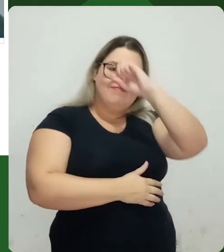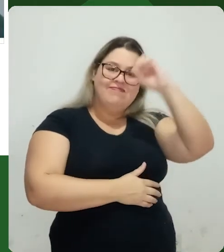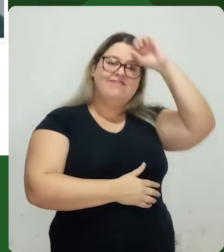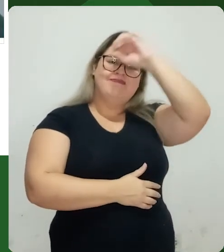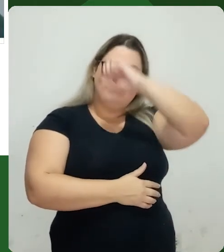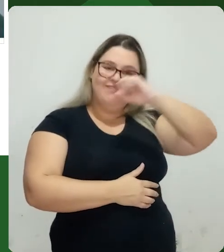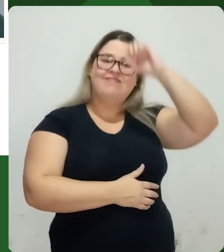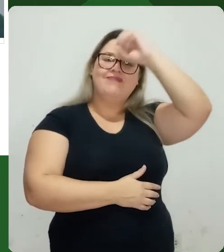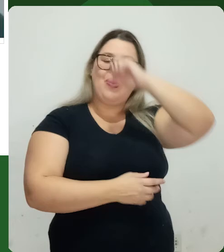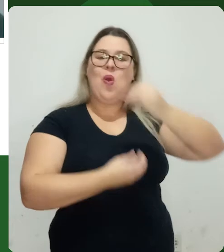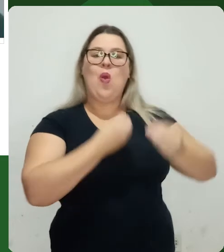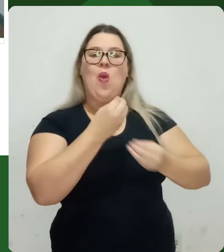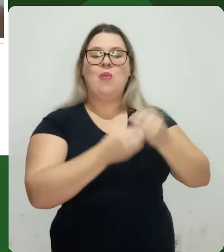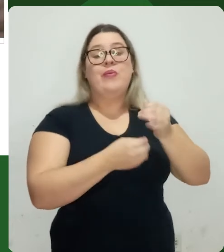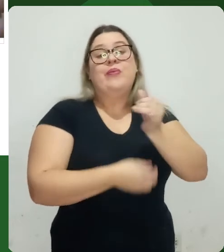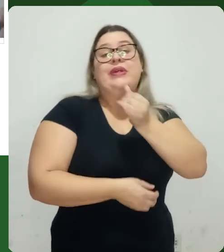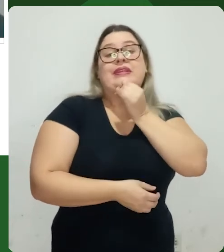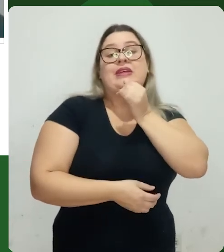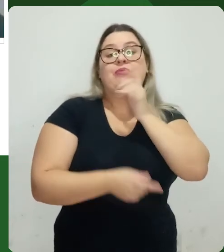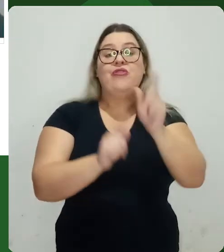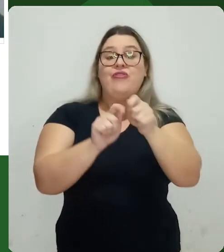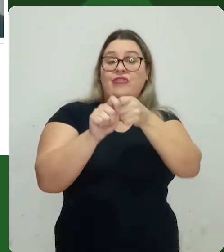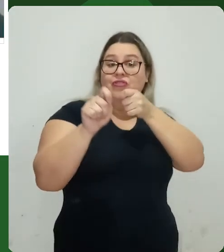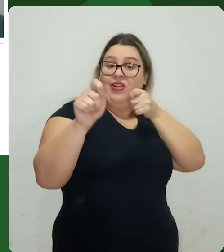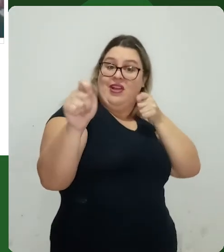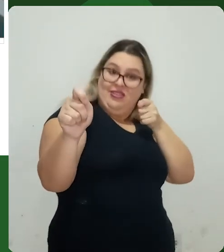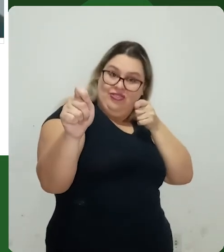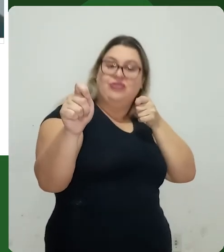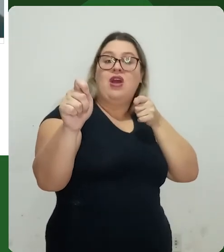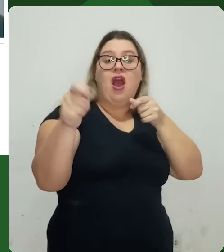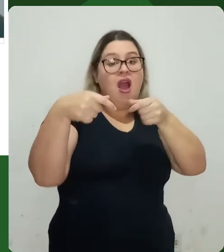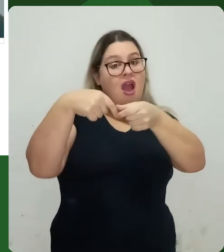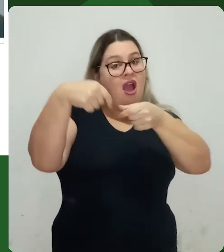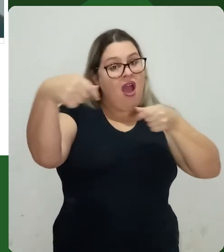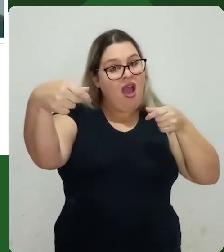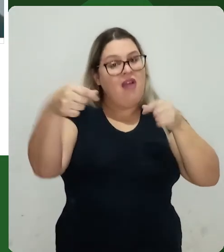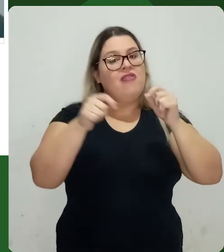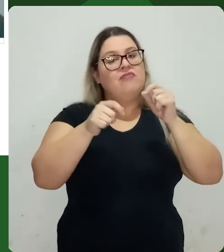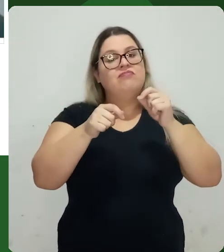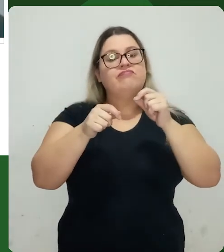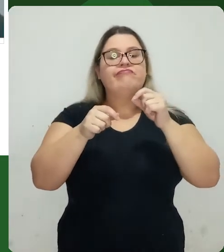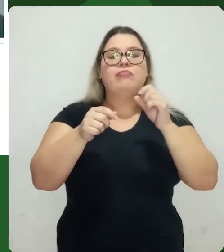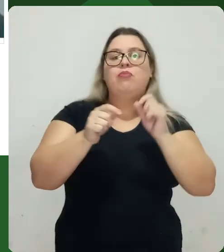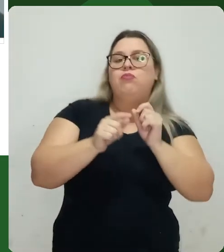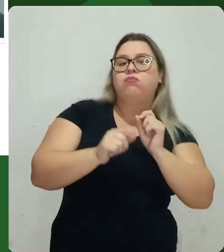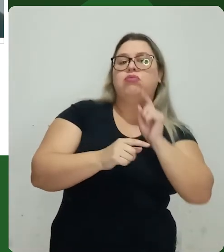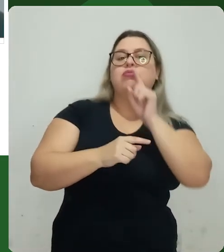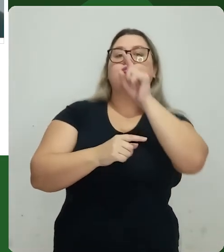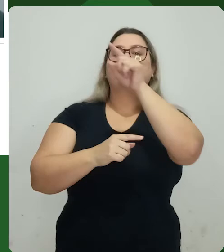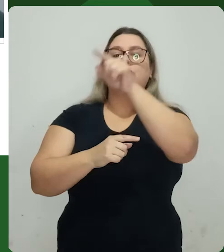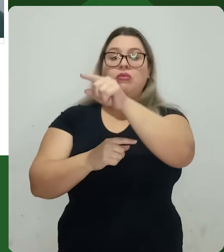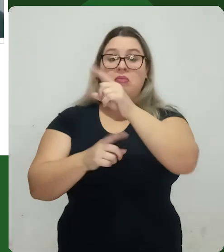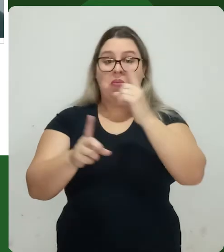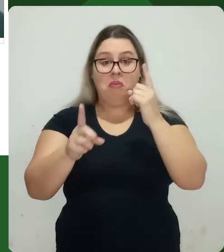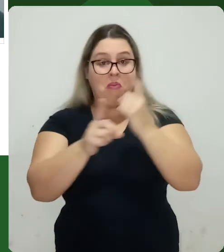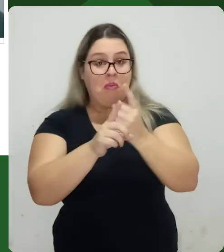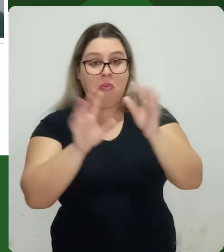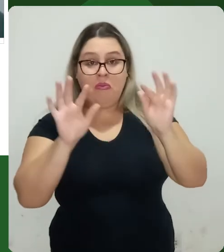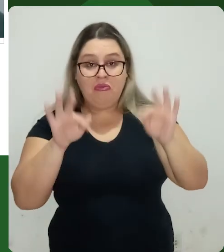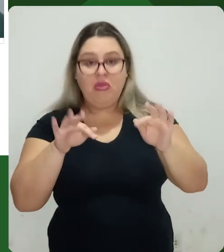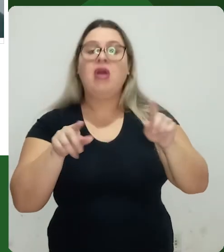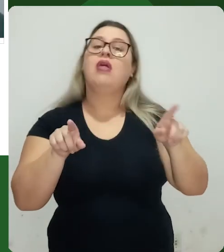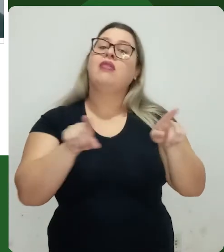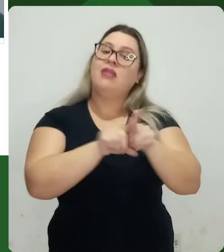desenvolver esses talentos e aplicar. Então, por exemplo, uma flecha que ia ser jogada no meio da floresta e talvez nunca mais ia ser encontrada, ela